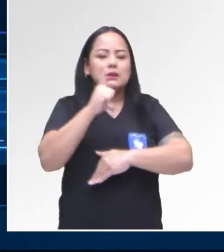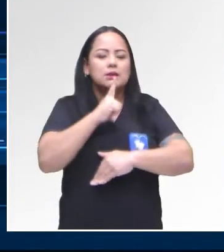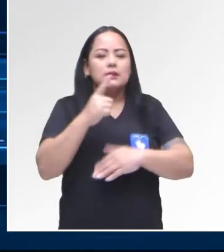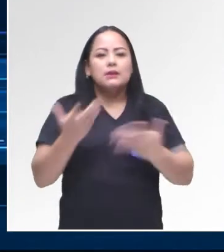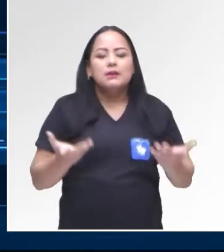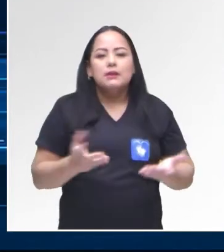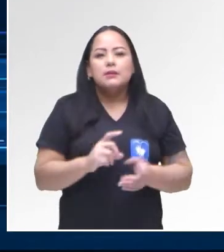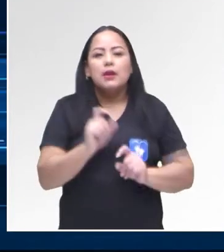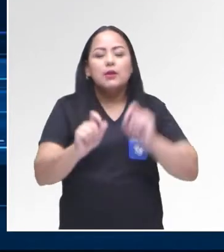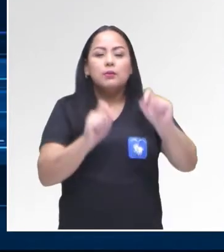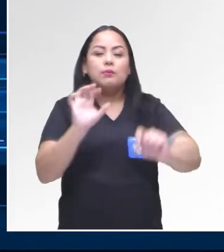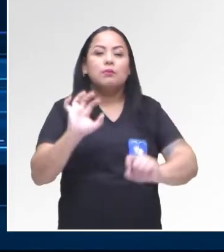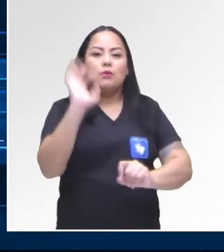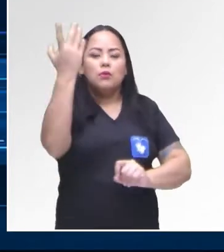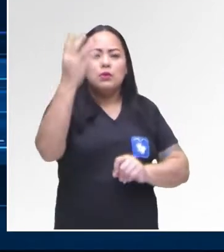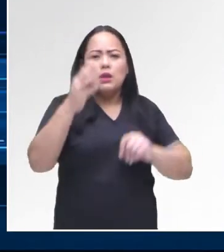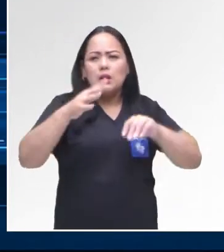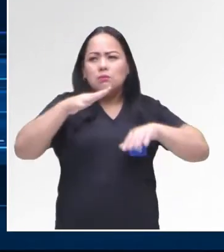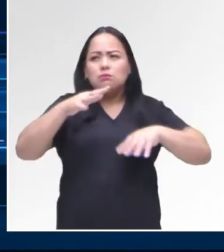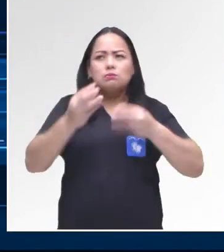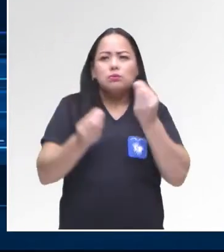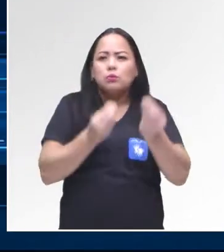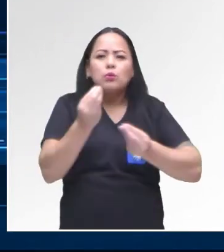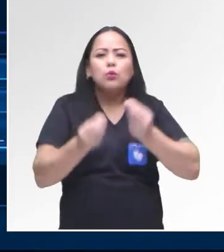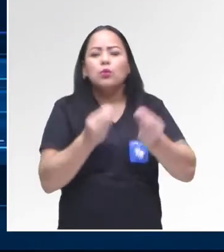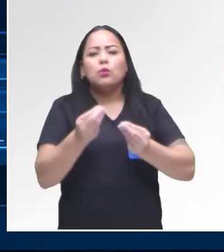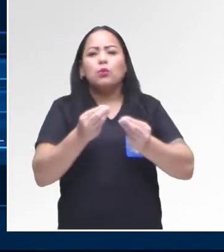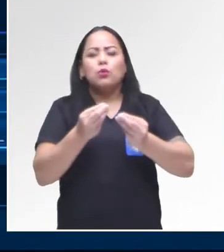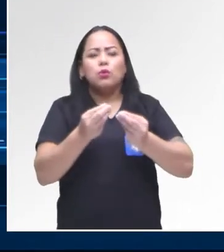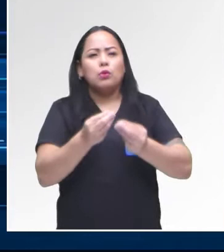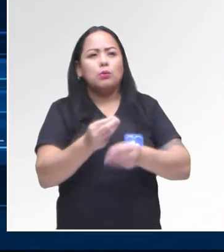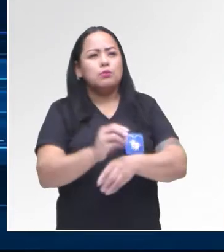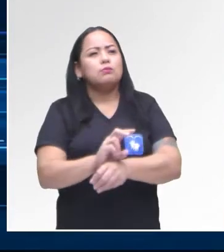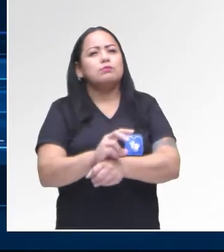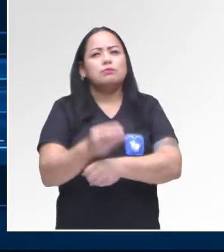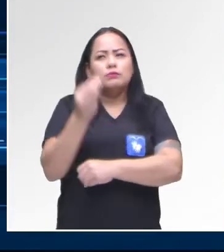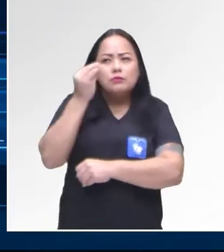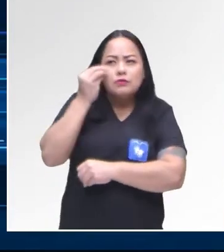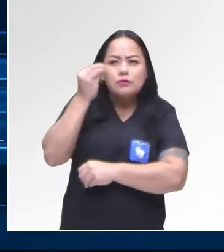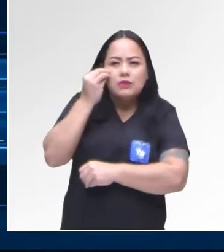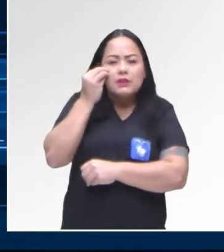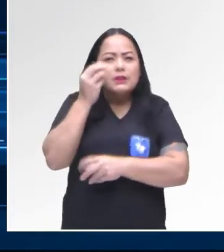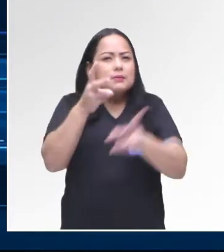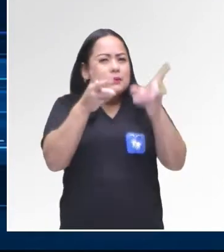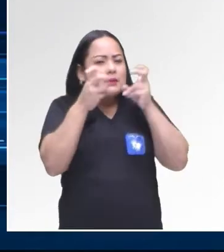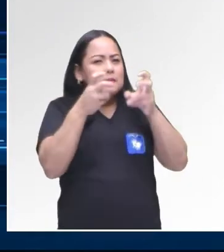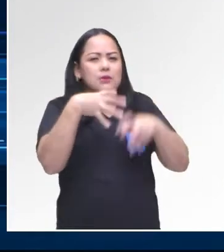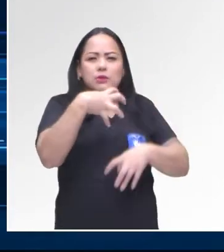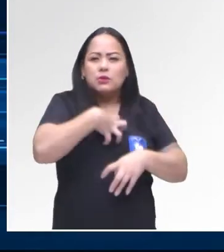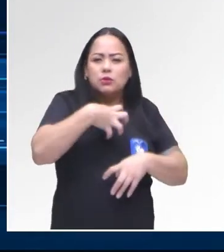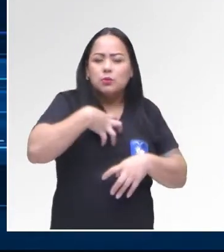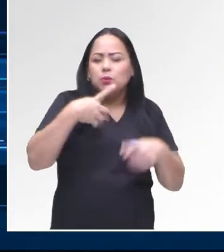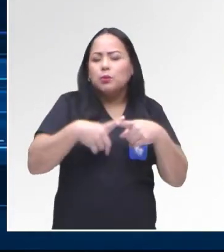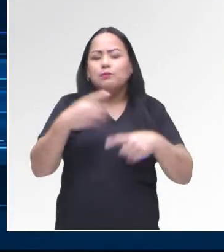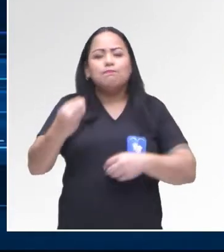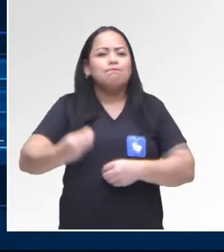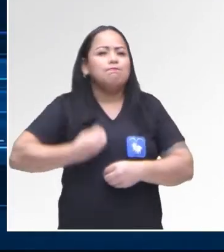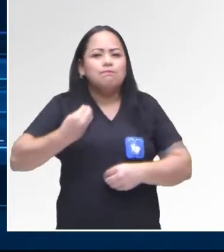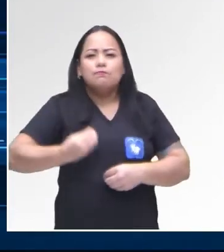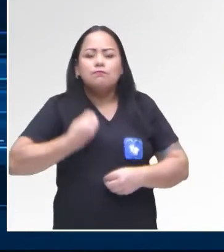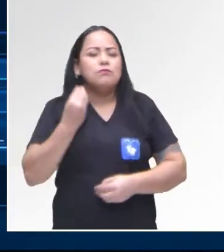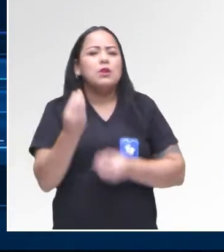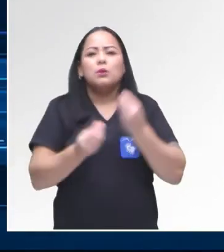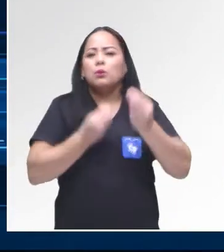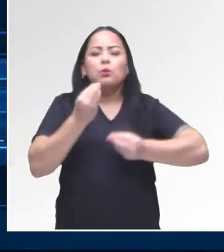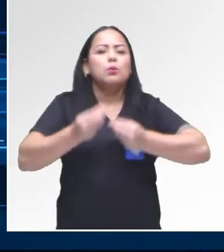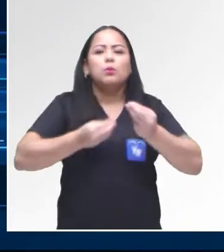acontece? De alguma forma eles tinham que ficar por ali, observando o sentimento, queriam viver de forma,